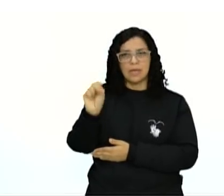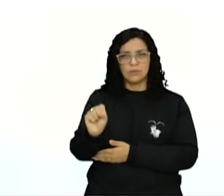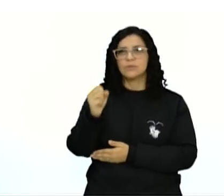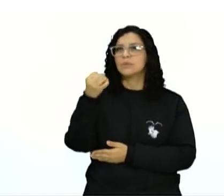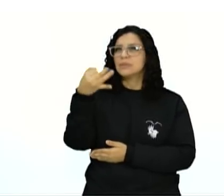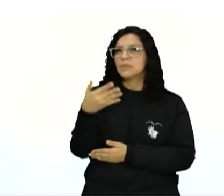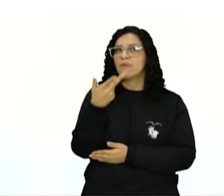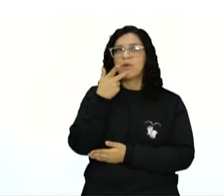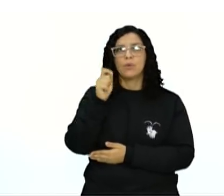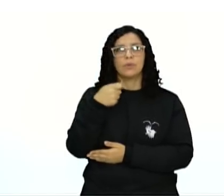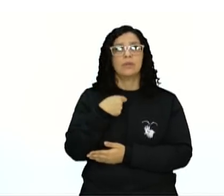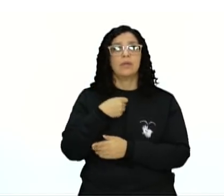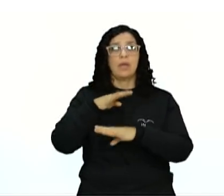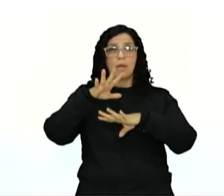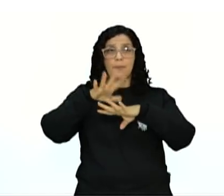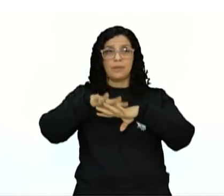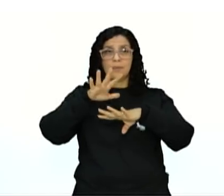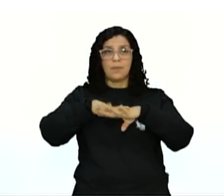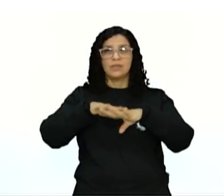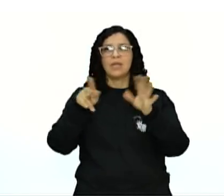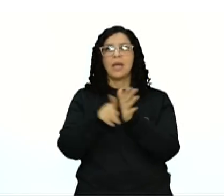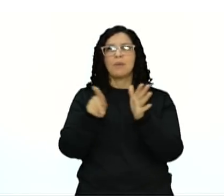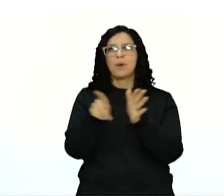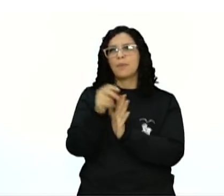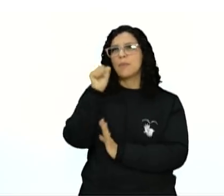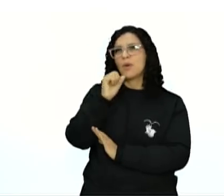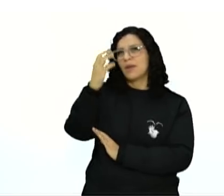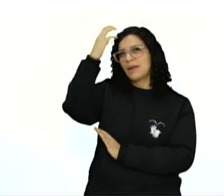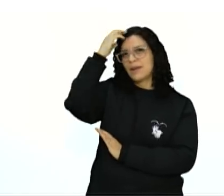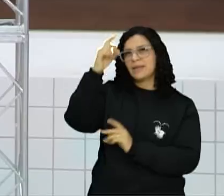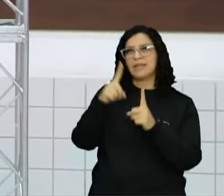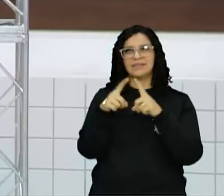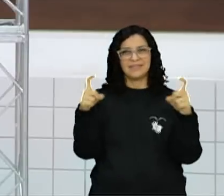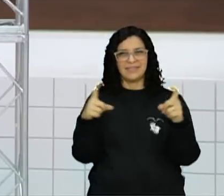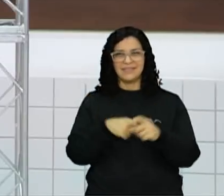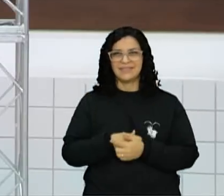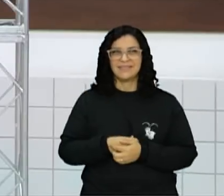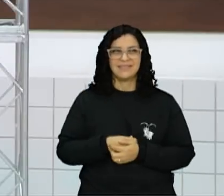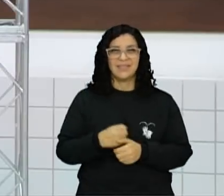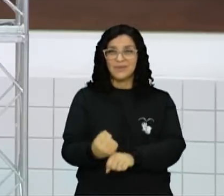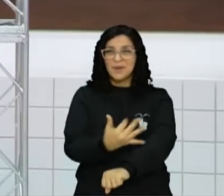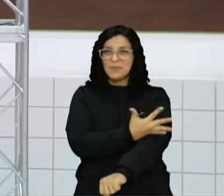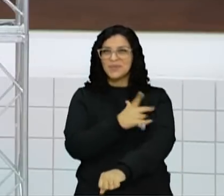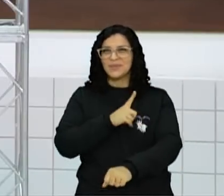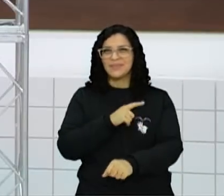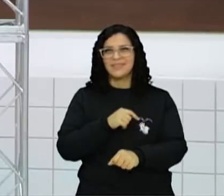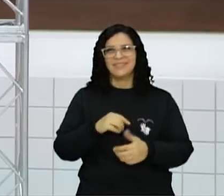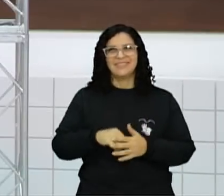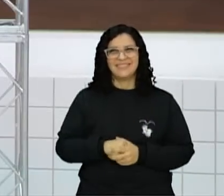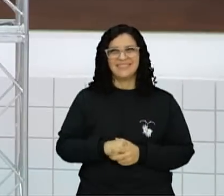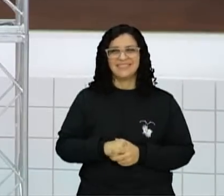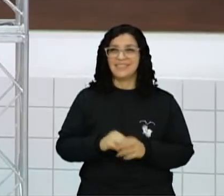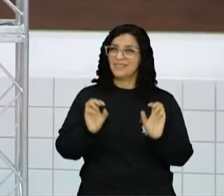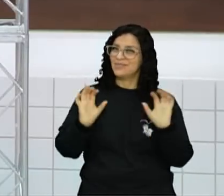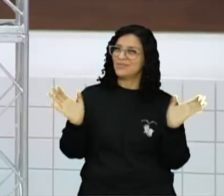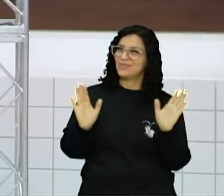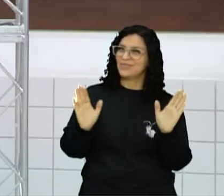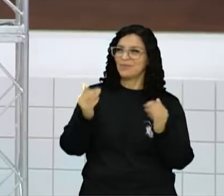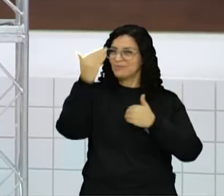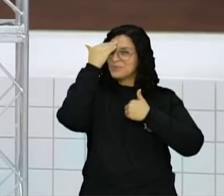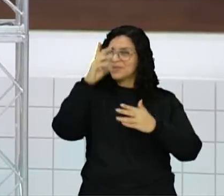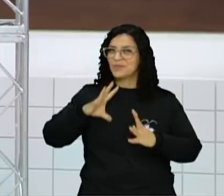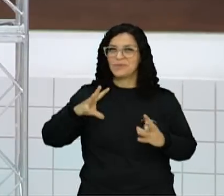Gauss. Ele disse o seguinte: a matemática é a rainha das ciências. Até me arrepia. Ai, meu Deus. Isso aí, pessoal.